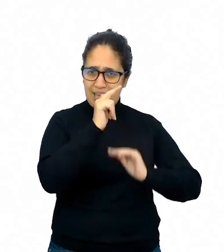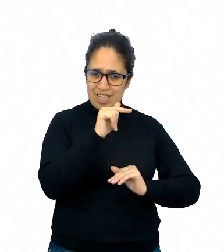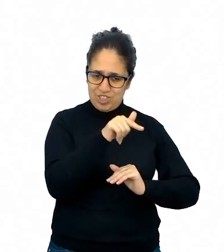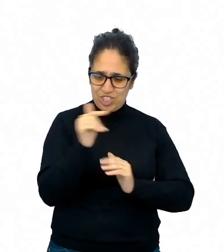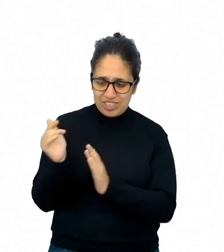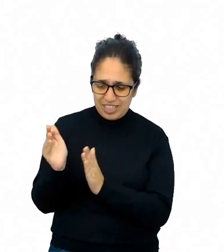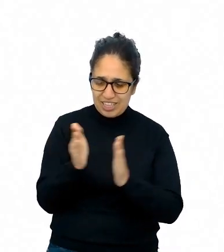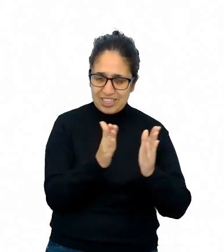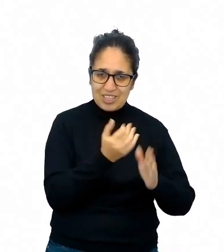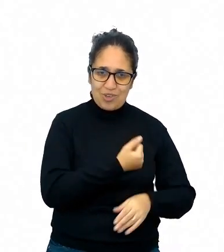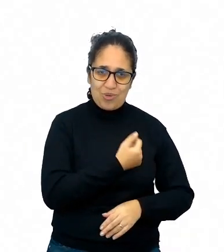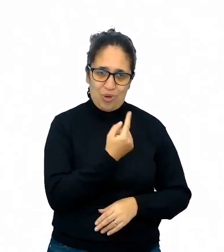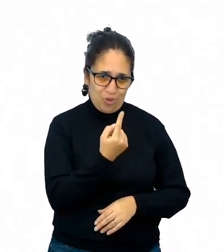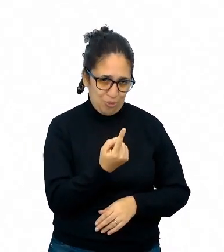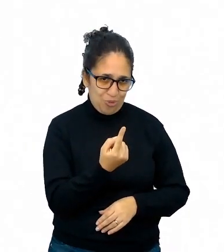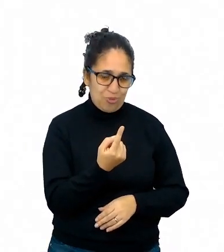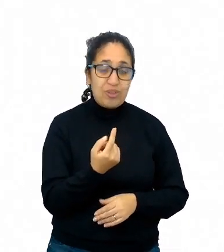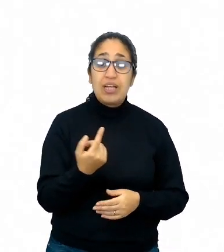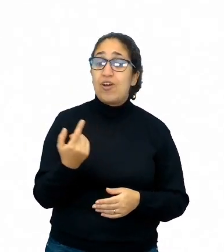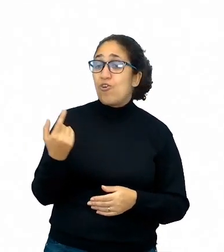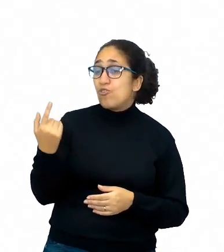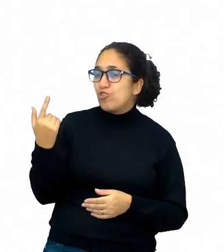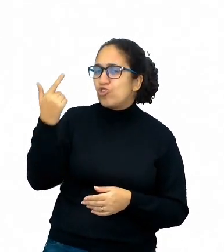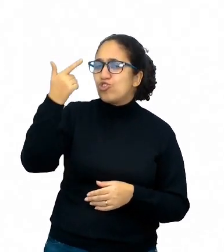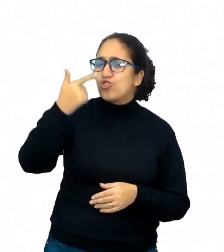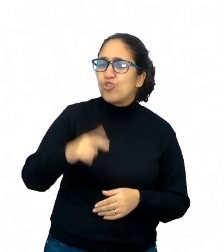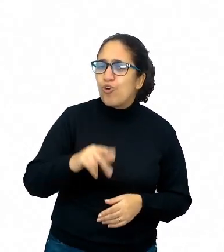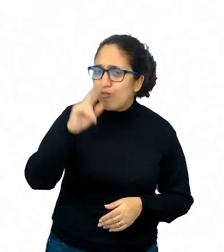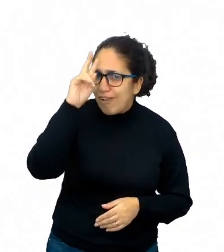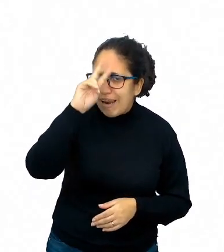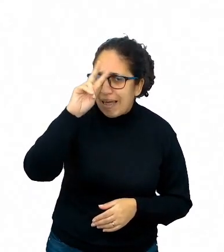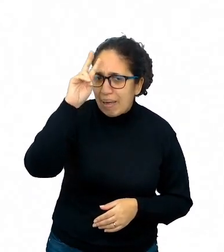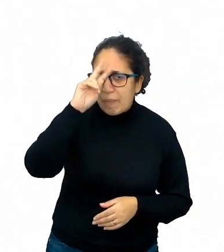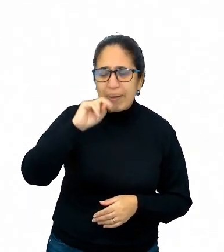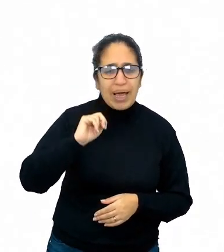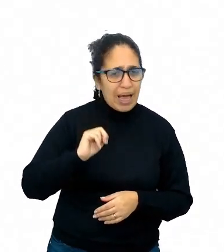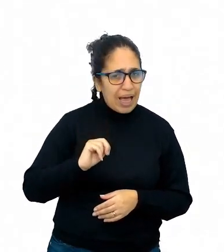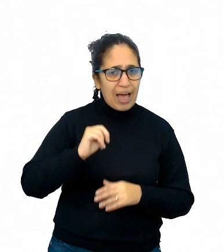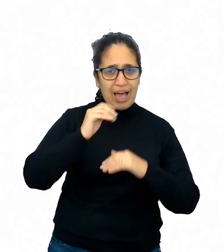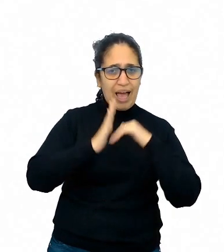SA1, a gente pode retomar o quê? A habilidade